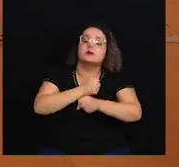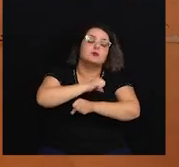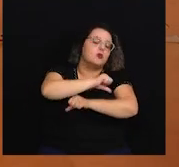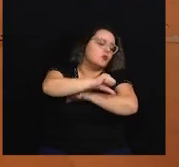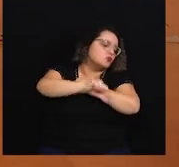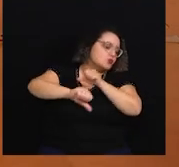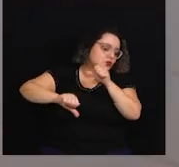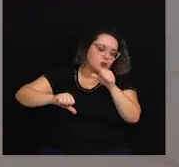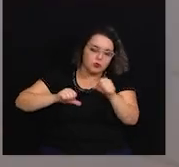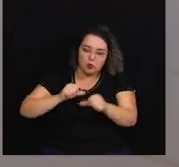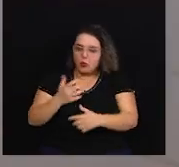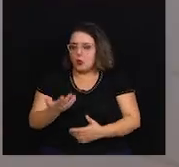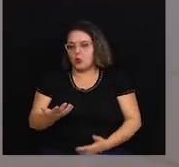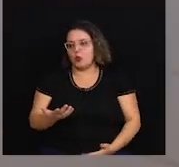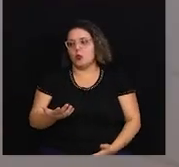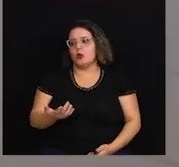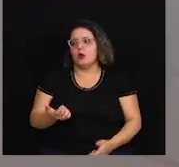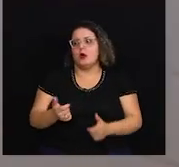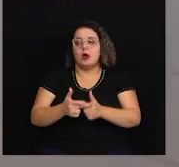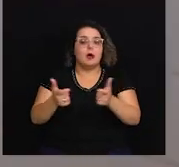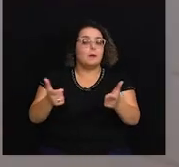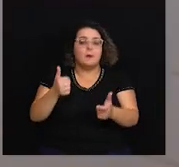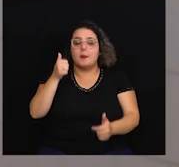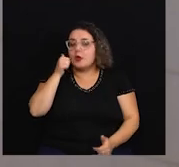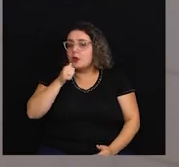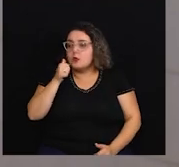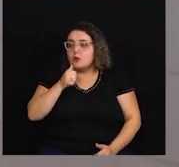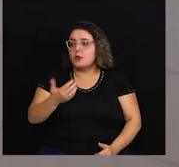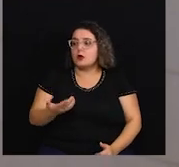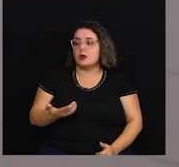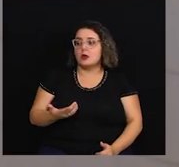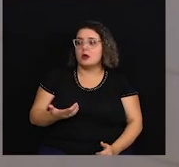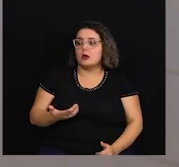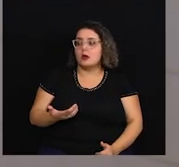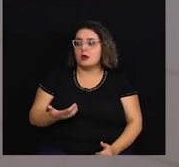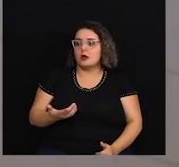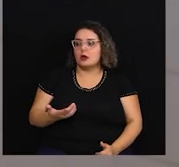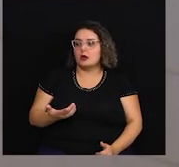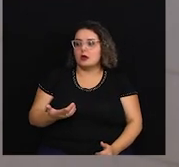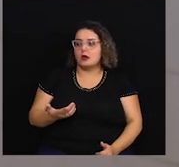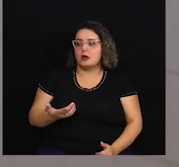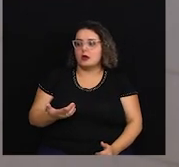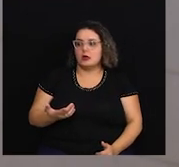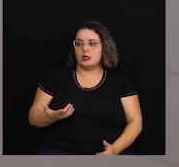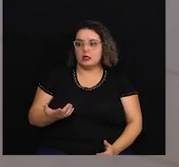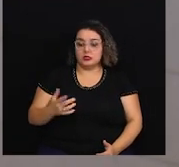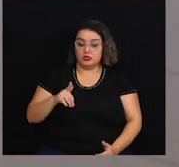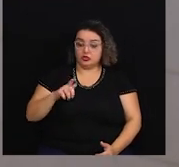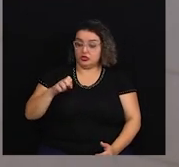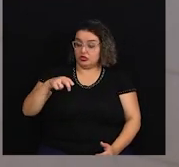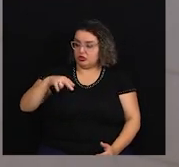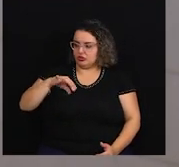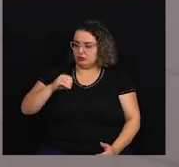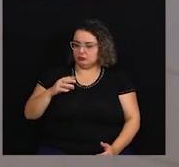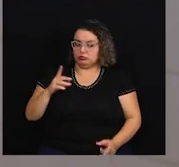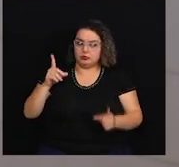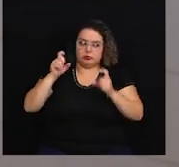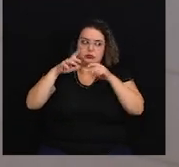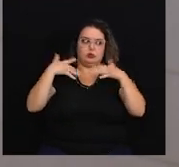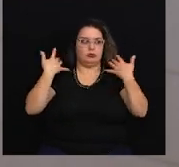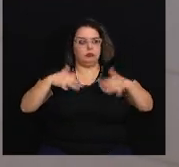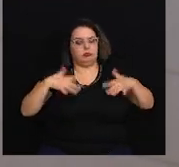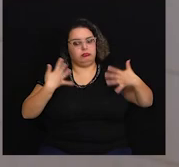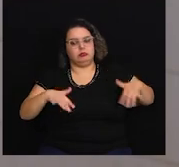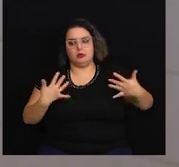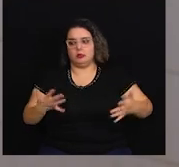tem uma a maioria mulher que velho cara nossa difícil